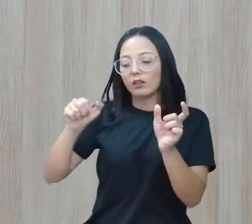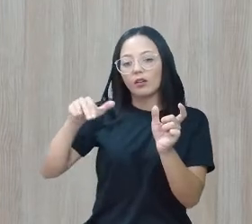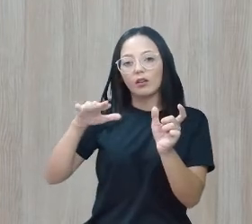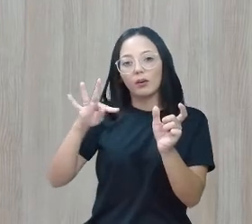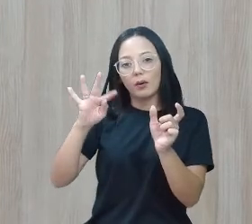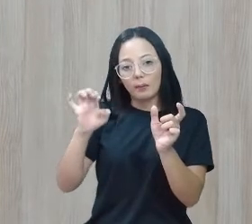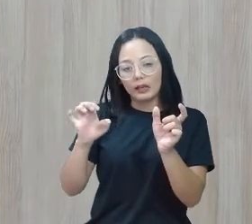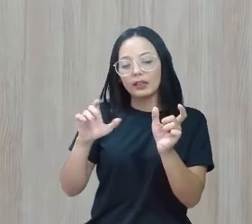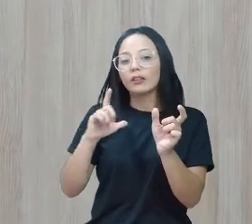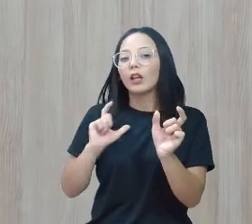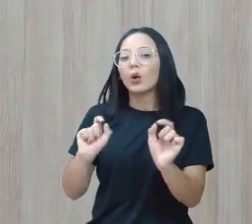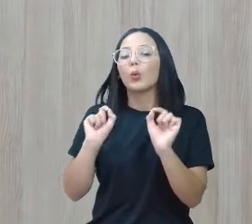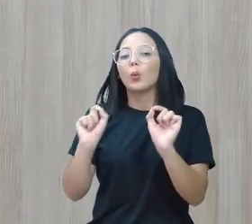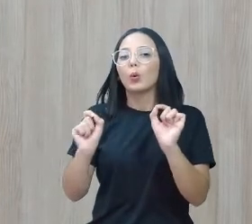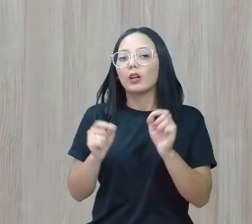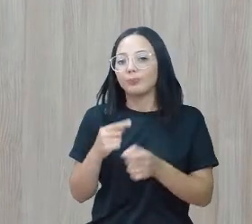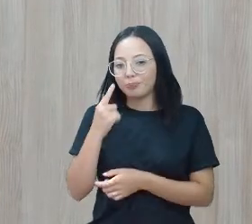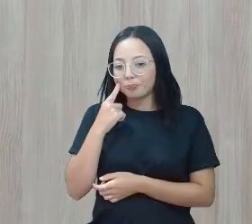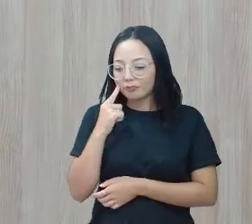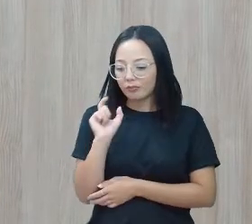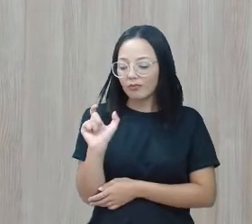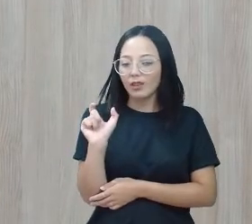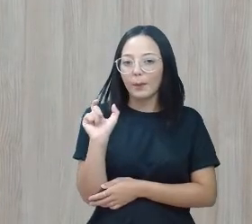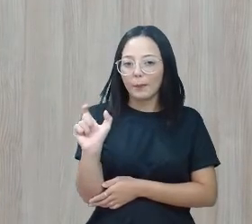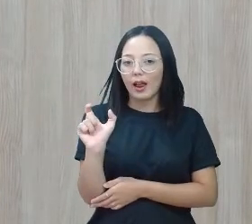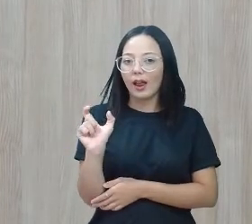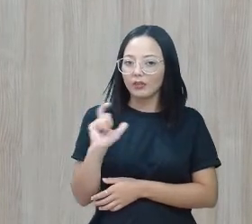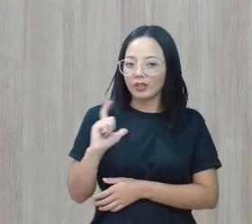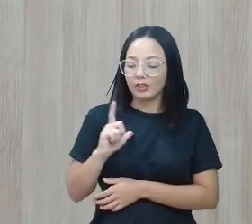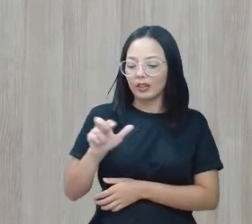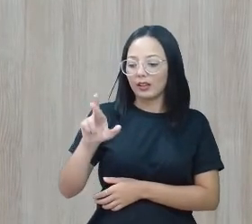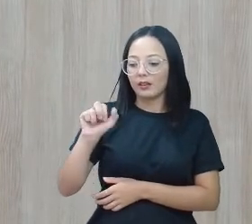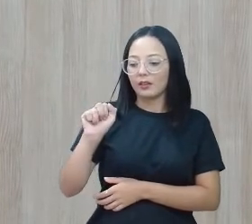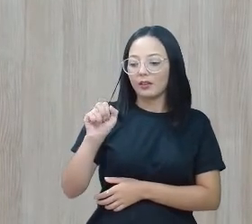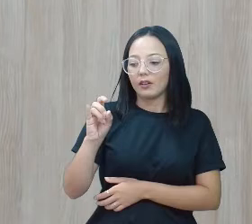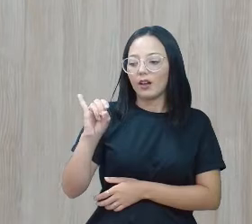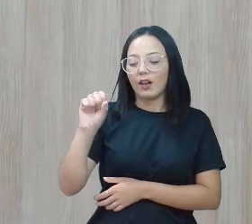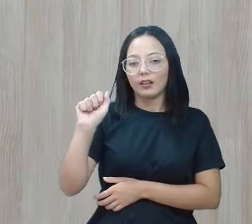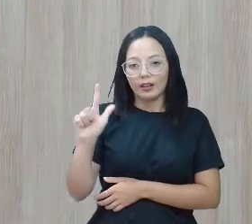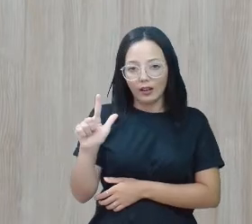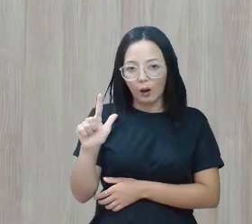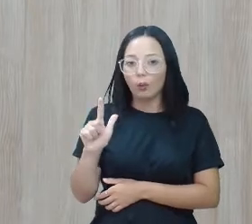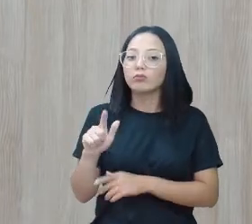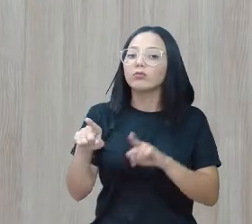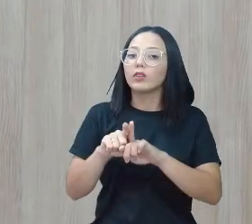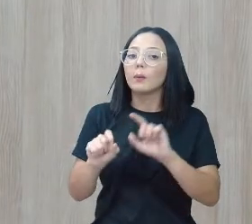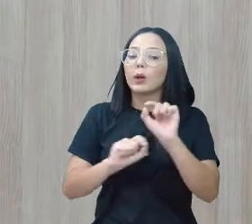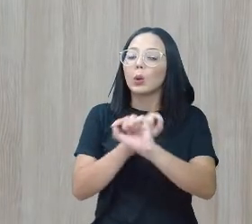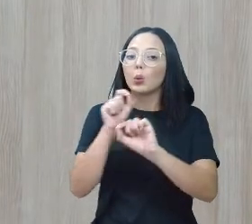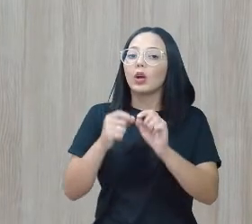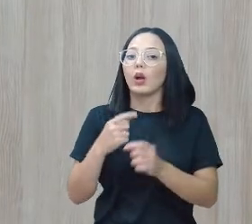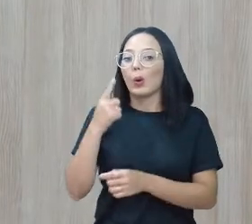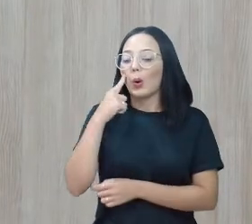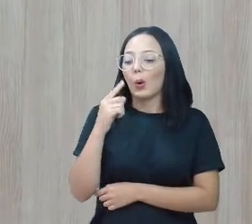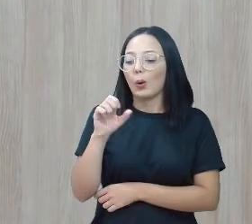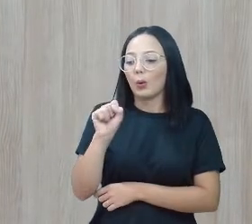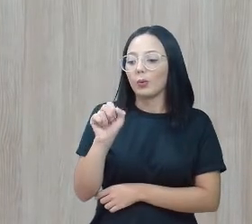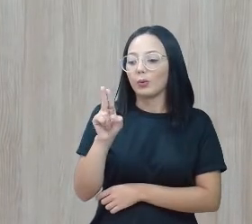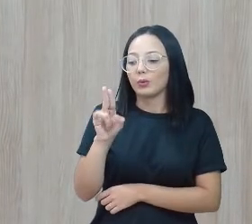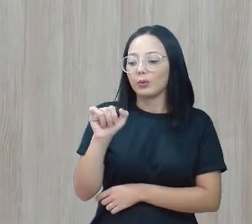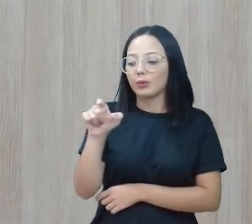tenho aqui uma palavra com radical, um prefixo e um